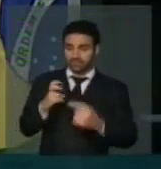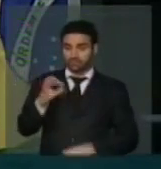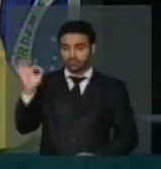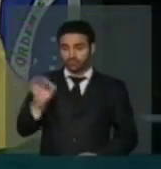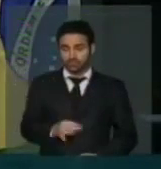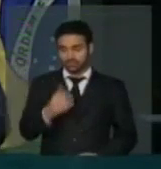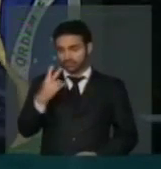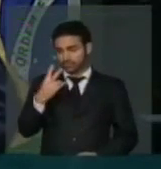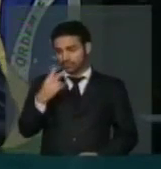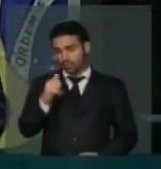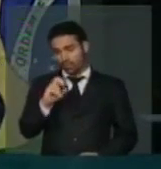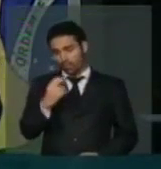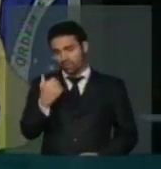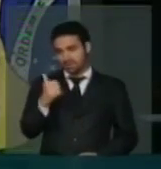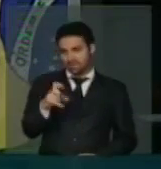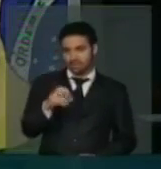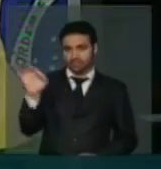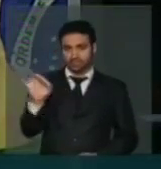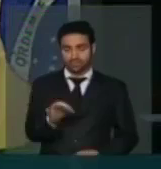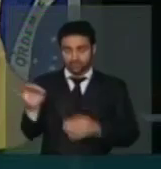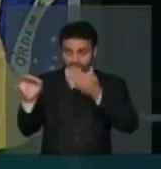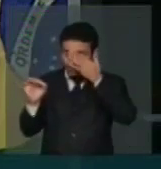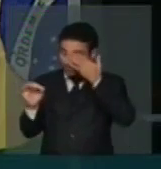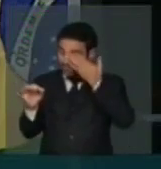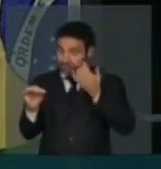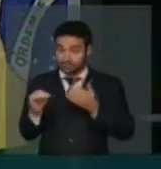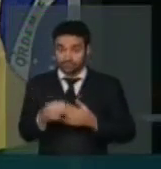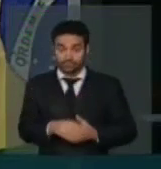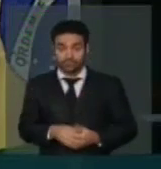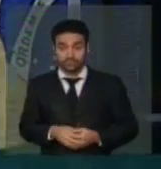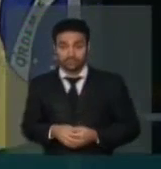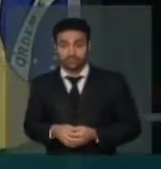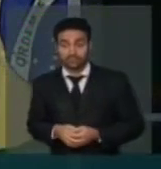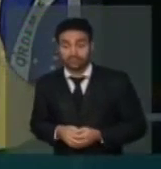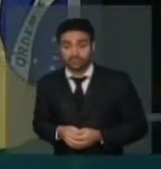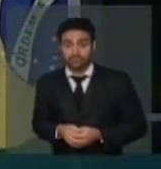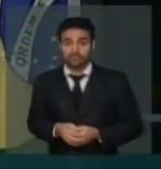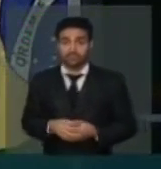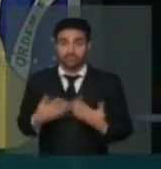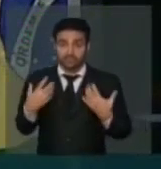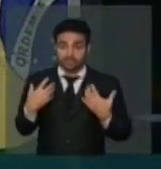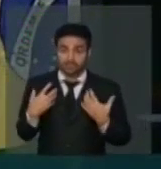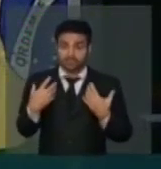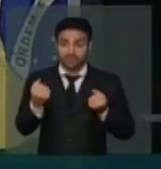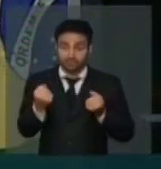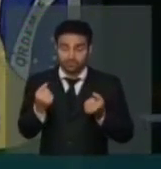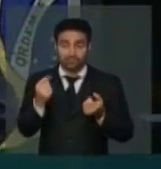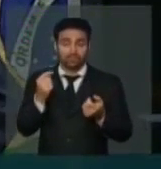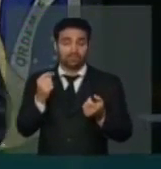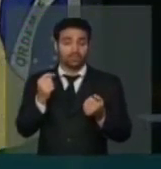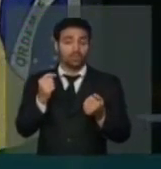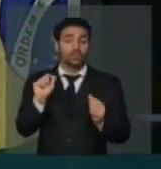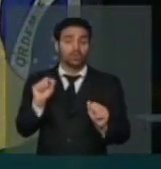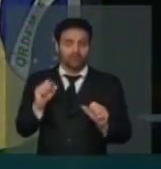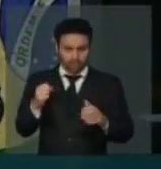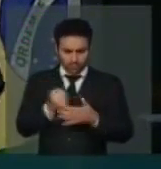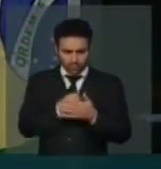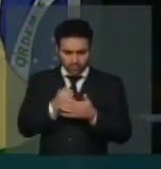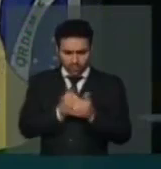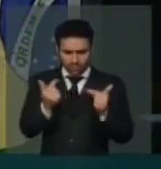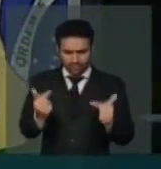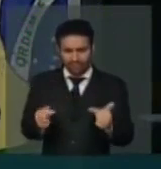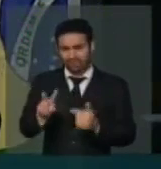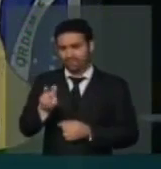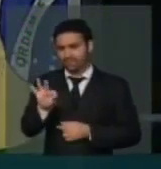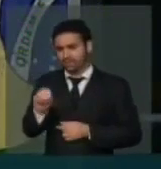27,5%, os 15%. Ora, senhor presidente, vamos fazer com que esse veto, e conclamo